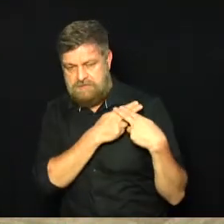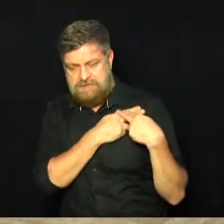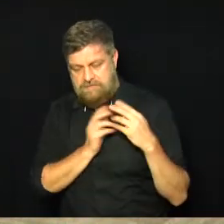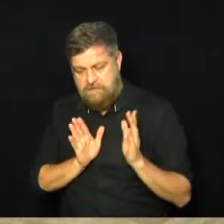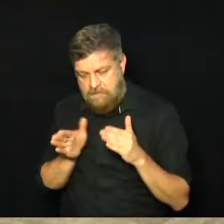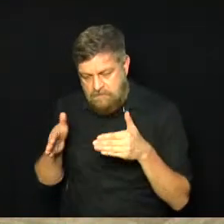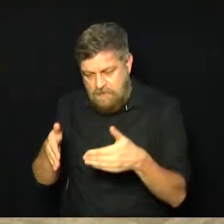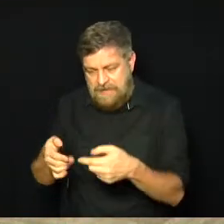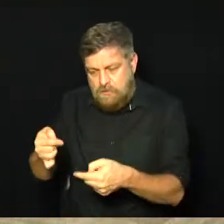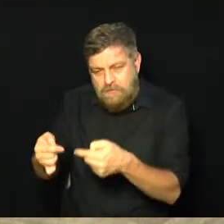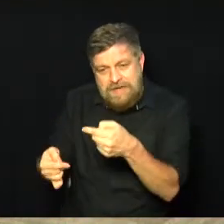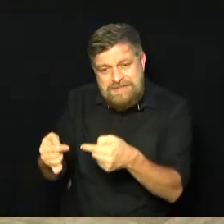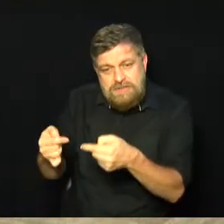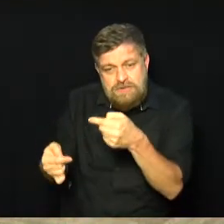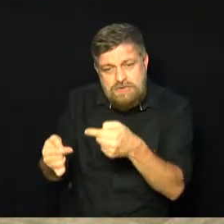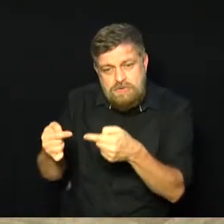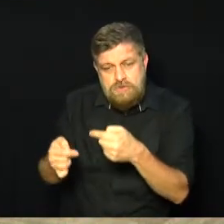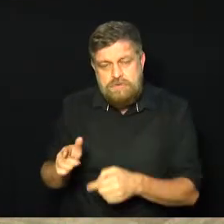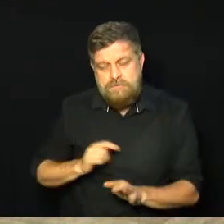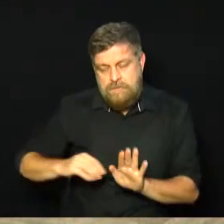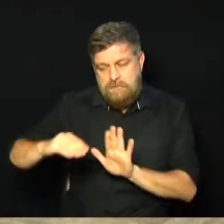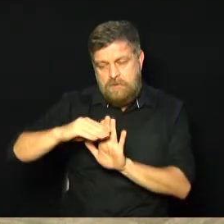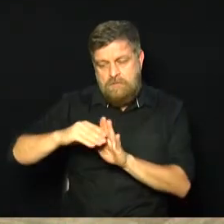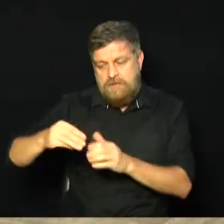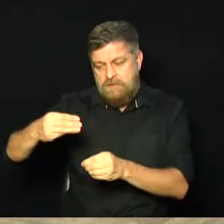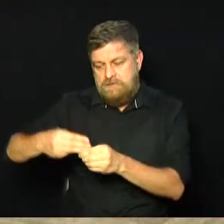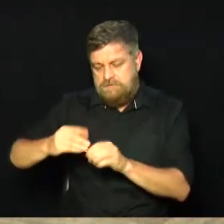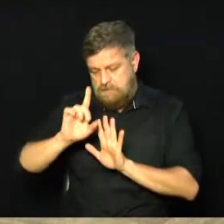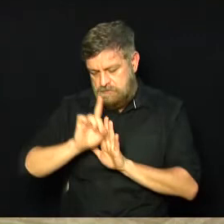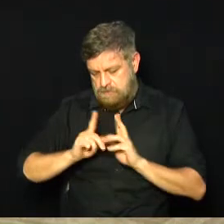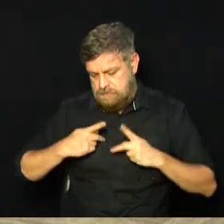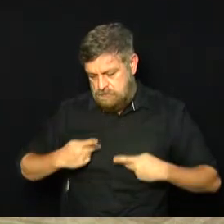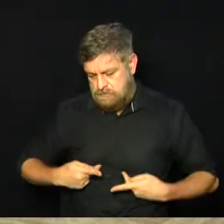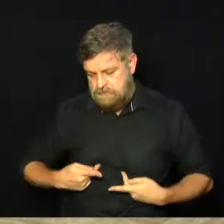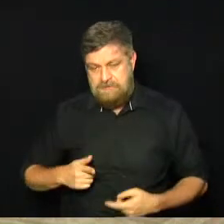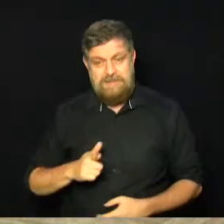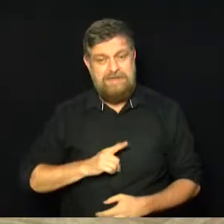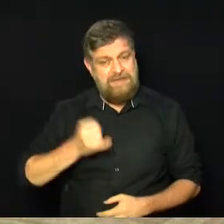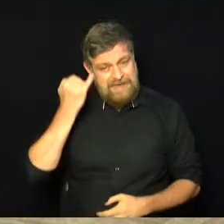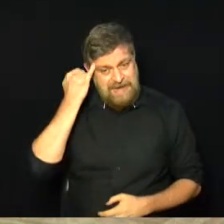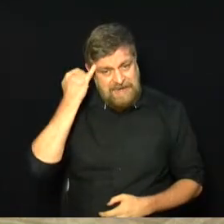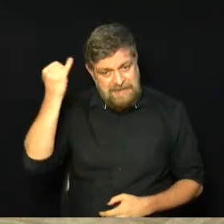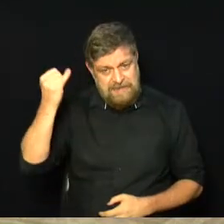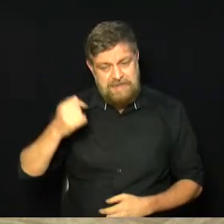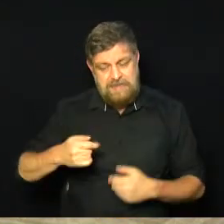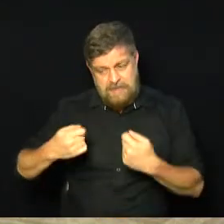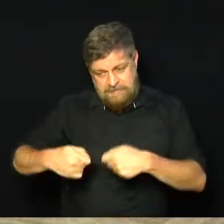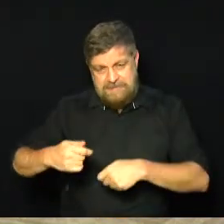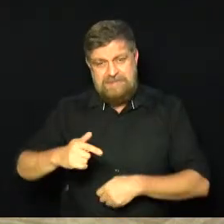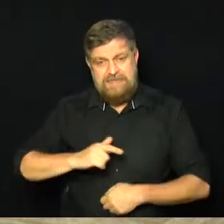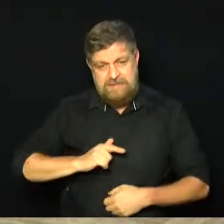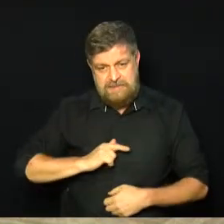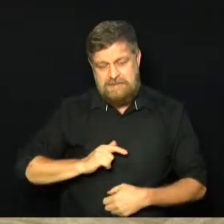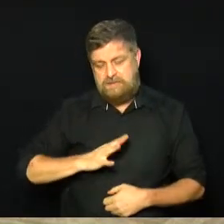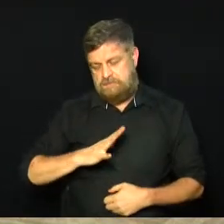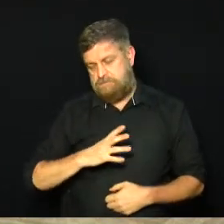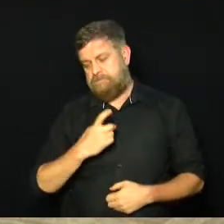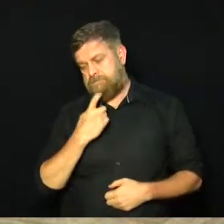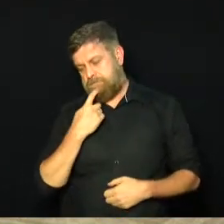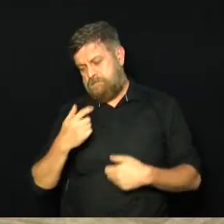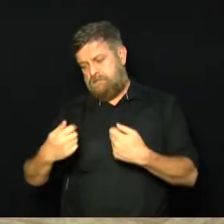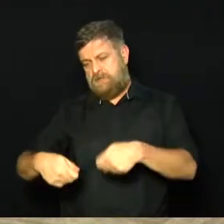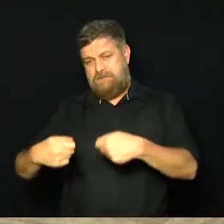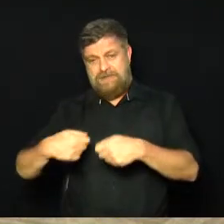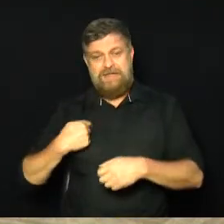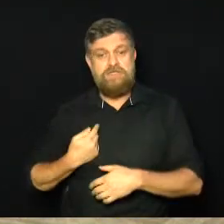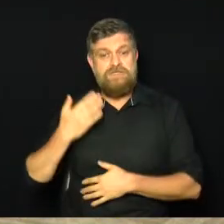para discutir o Plano Municipal de Direitos Humanos, porque a gente tem a ideia de que é muito necessário a gente ter isso no município de Campinas, já que a gente